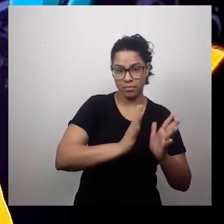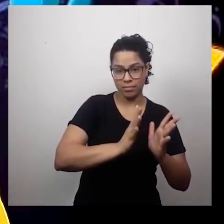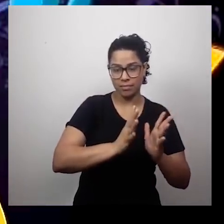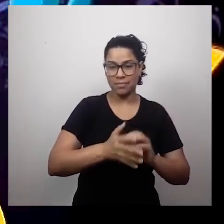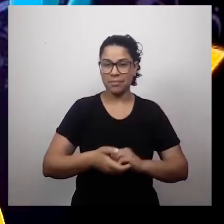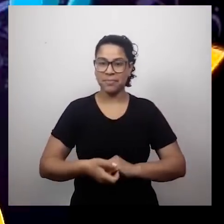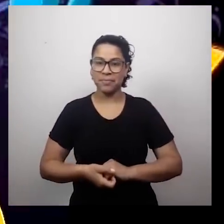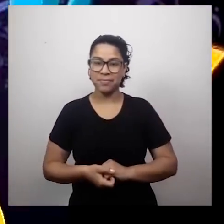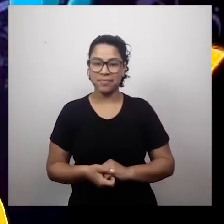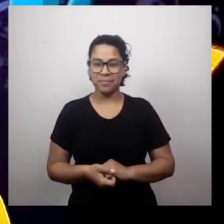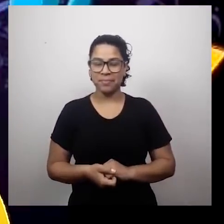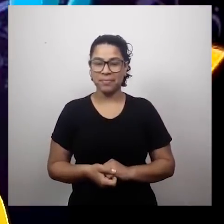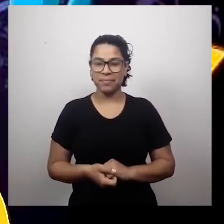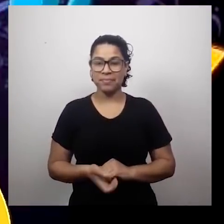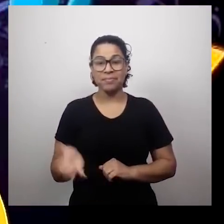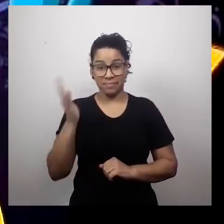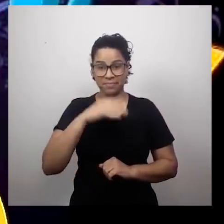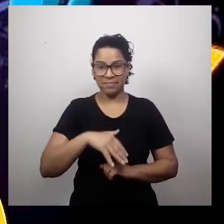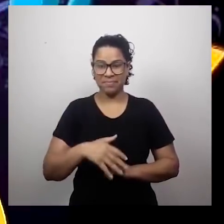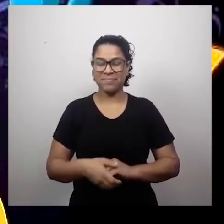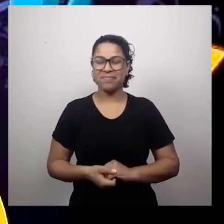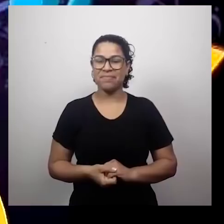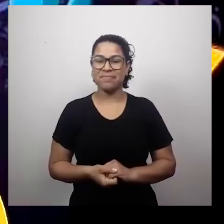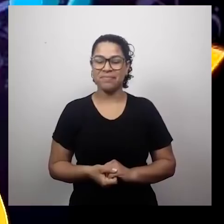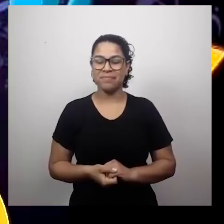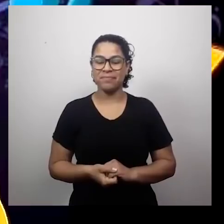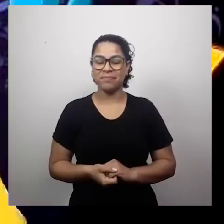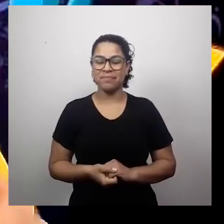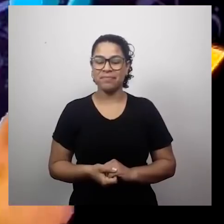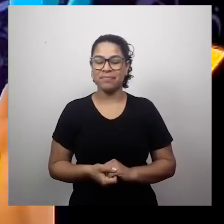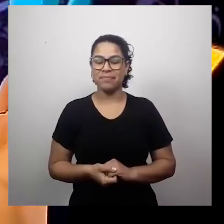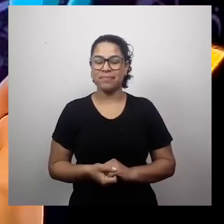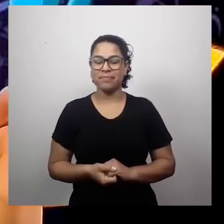sinais americana? Let's go! Vamos lá!